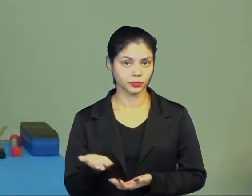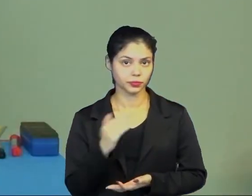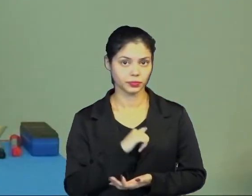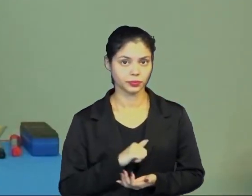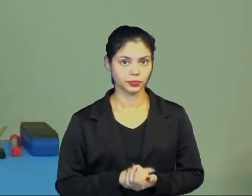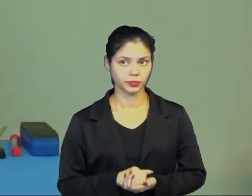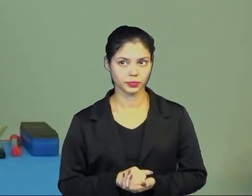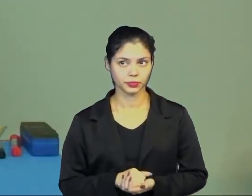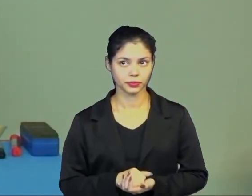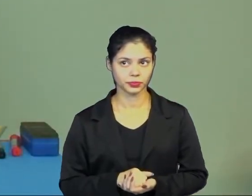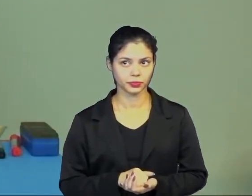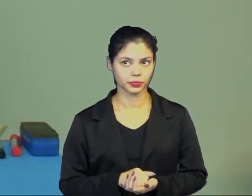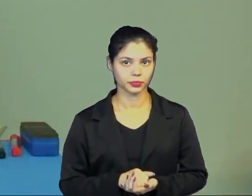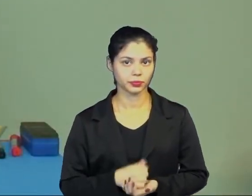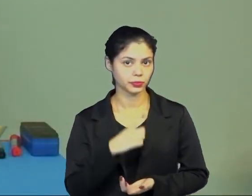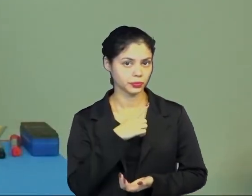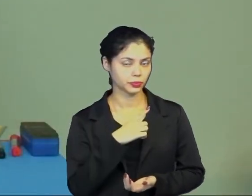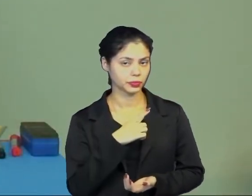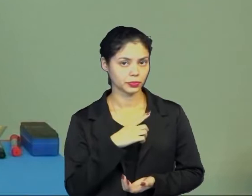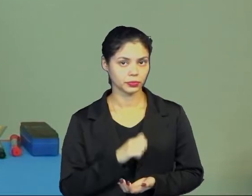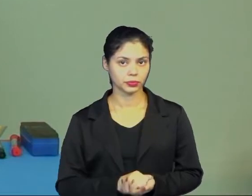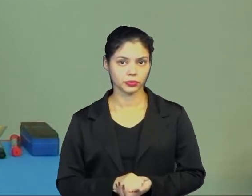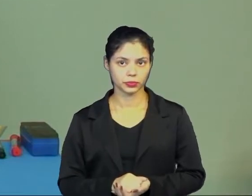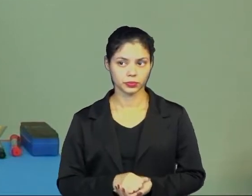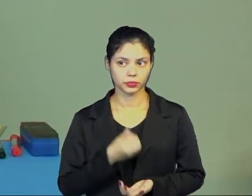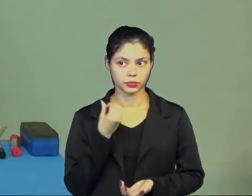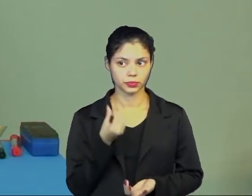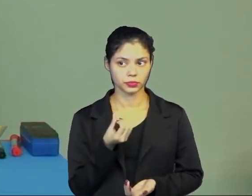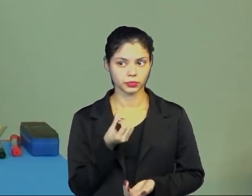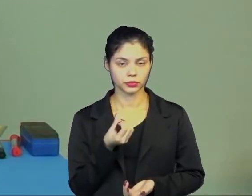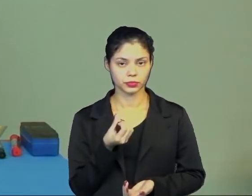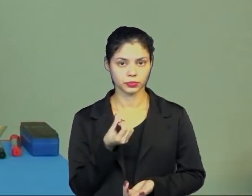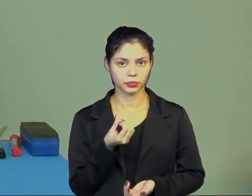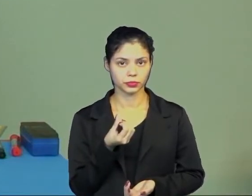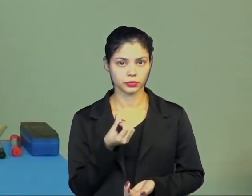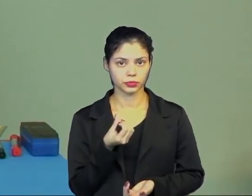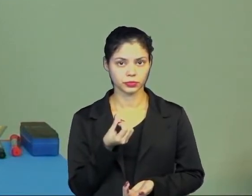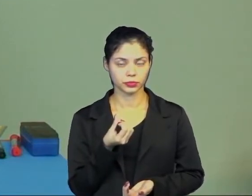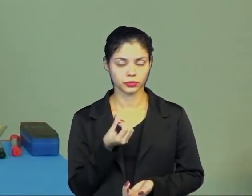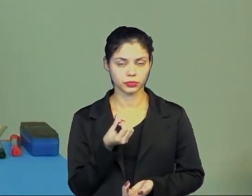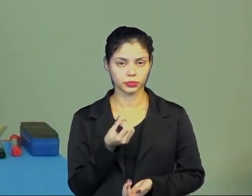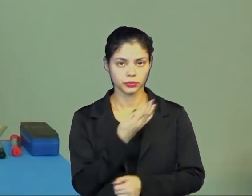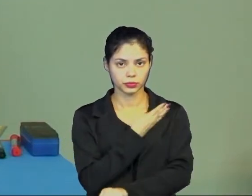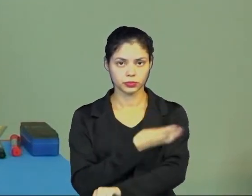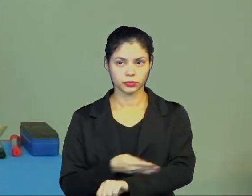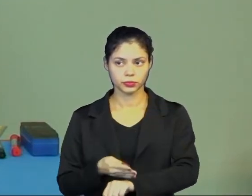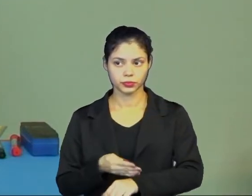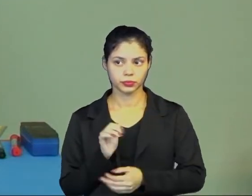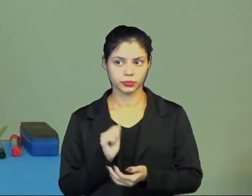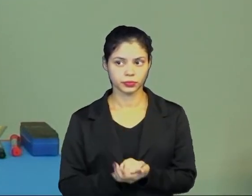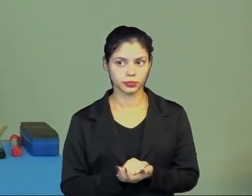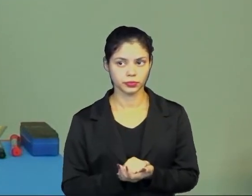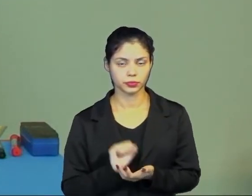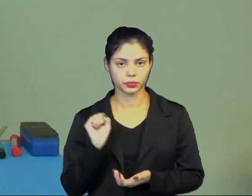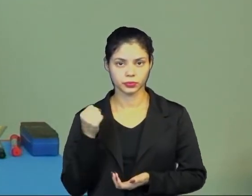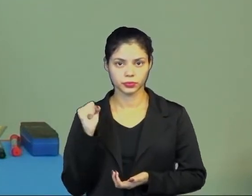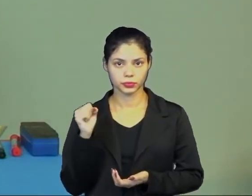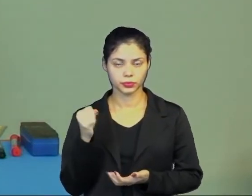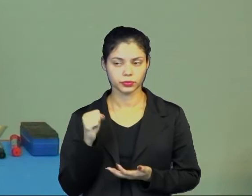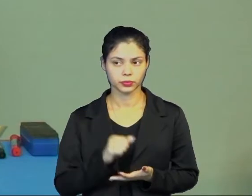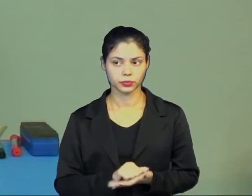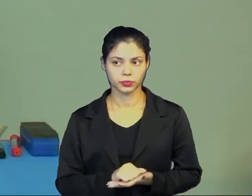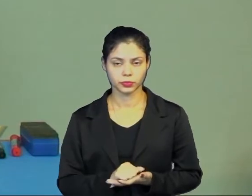lá? Tampas lilás eu tenho 6 e tampas brancas